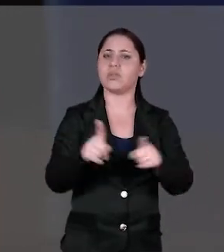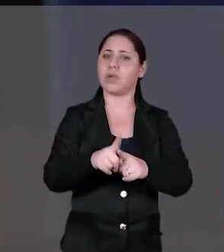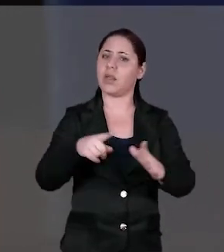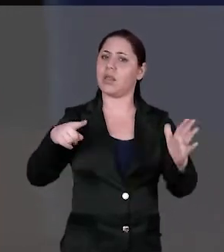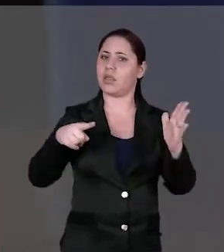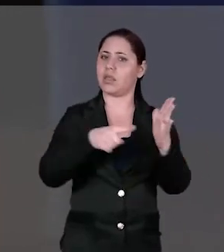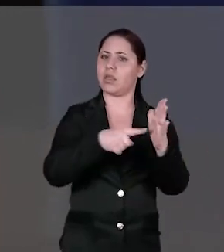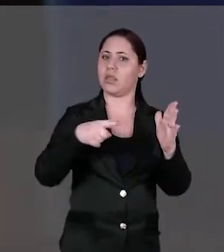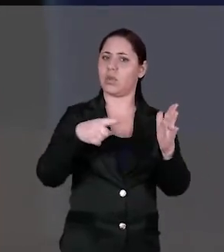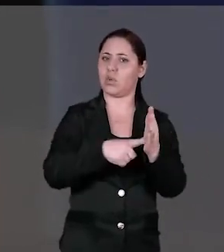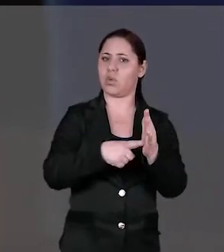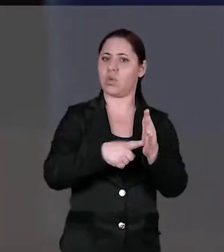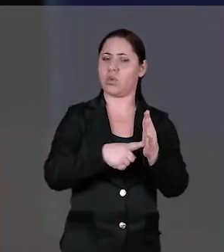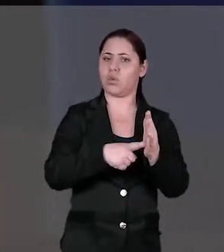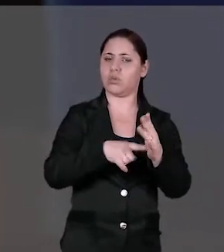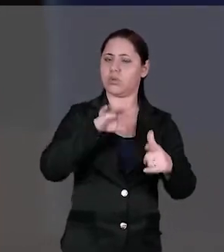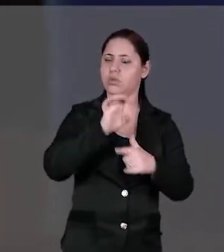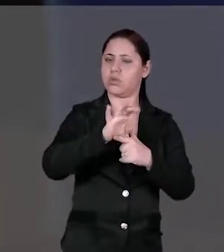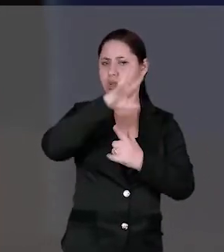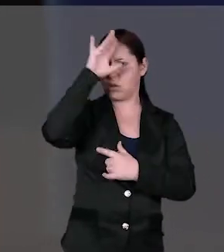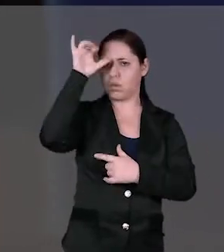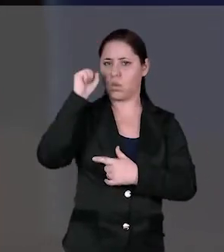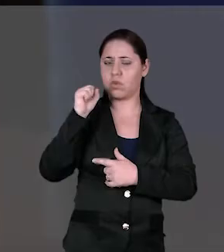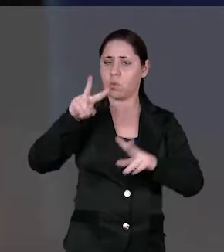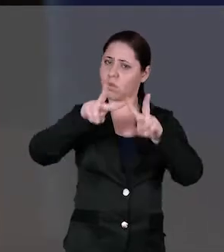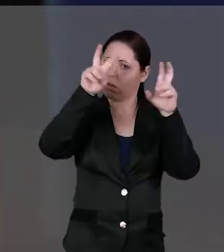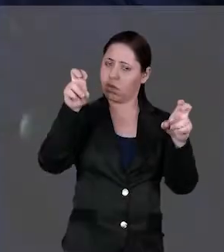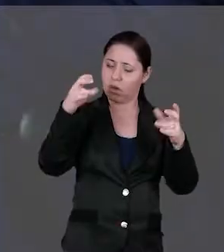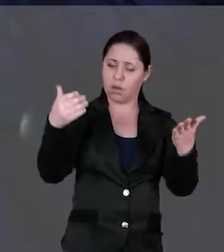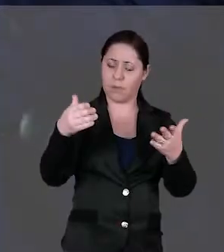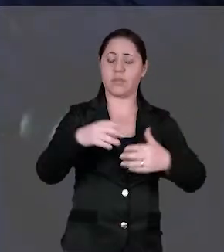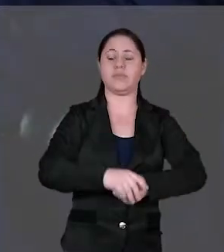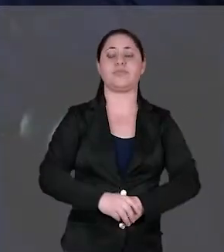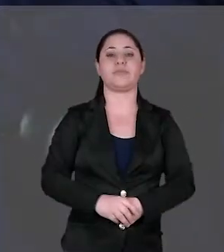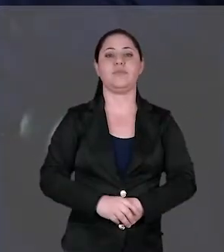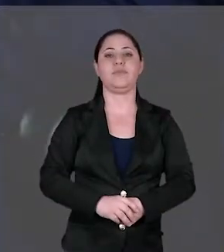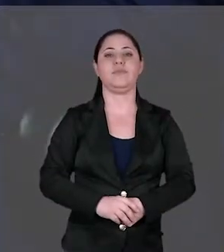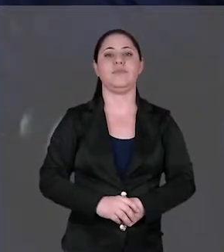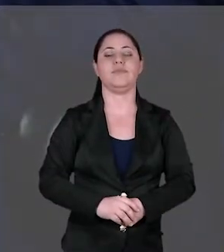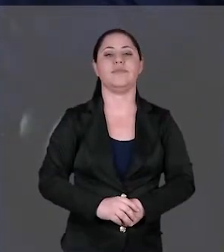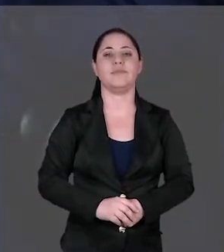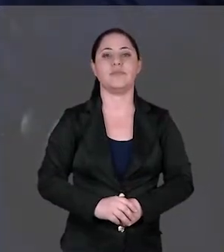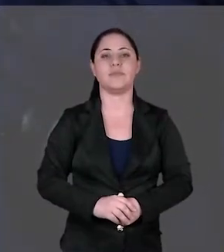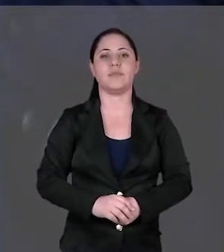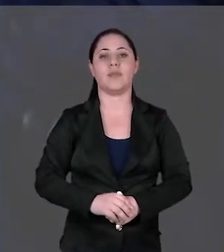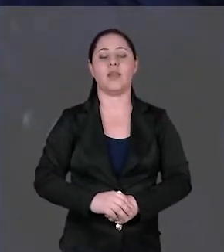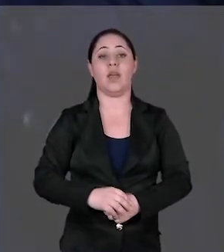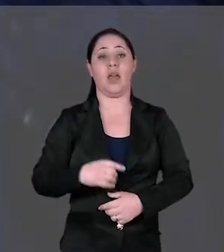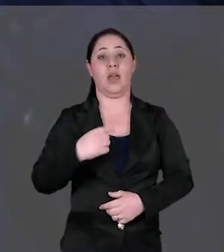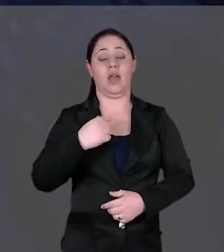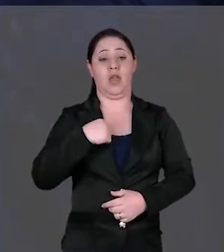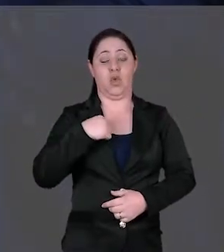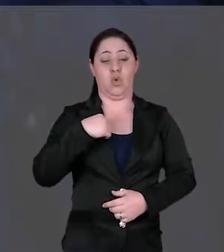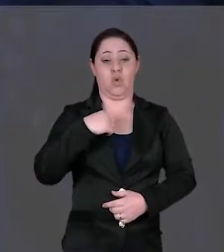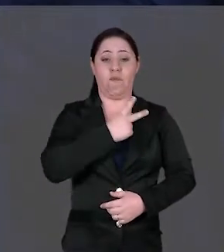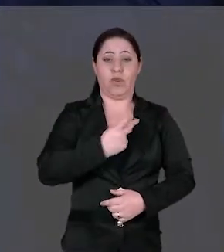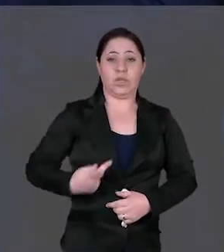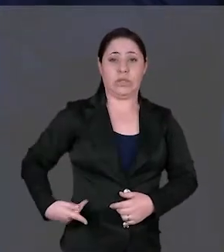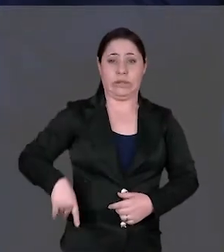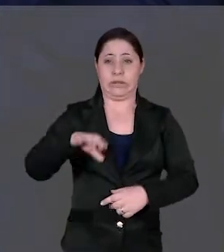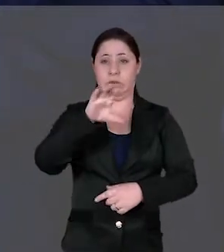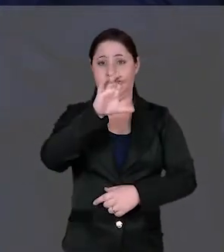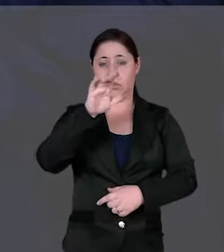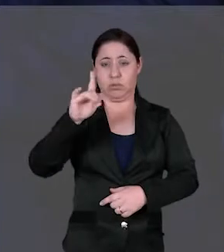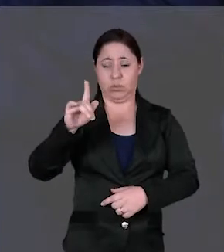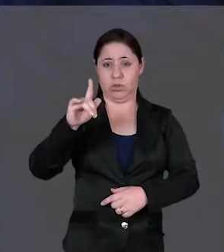mesmo críticas e denúncias em relação a Mato Grosso do Sul nesse assunto? Bem,